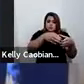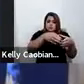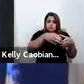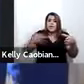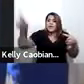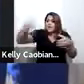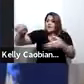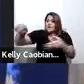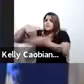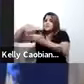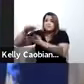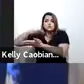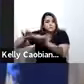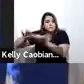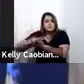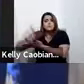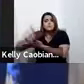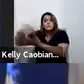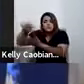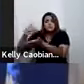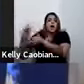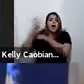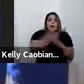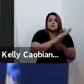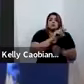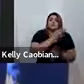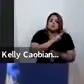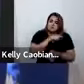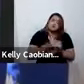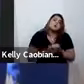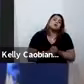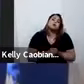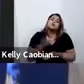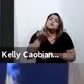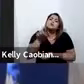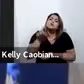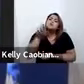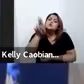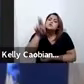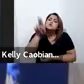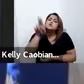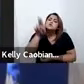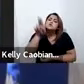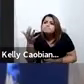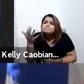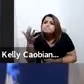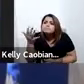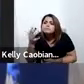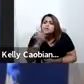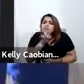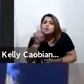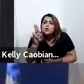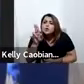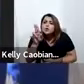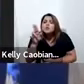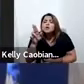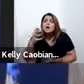Você usou uma expressão de arrogância, e eu queria dizer o